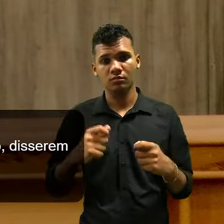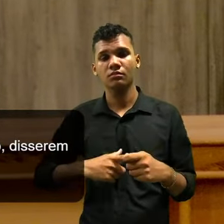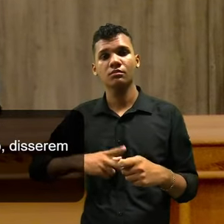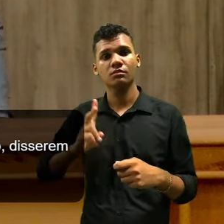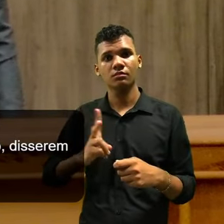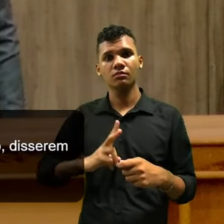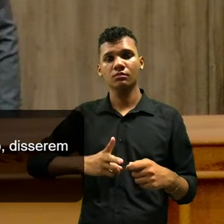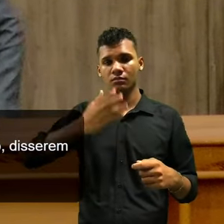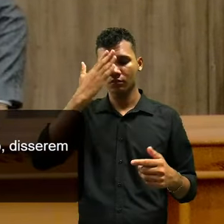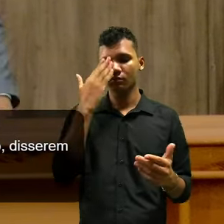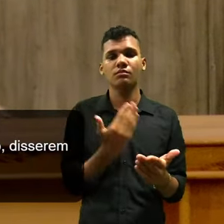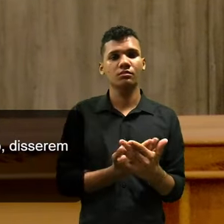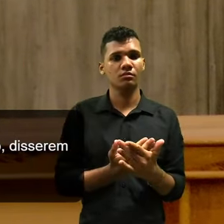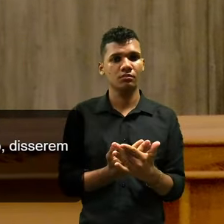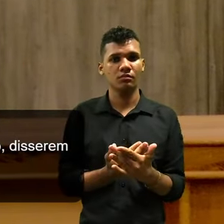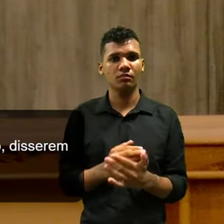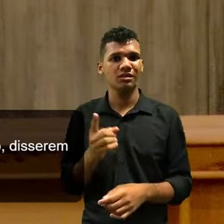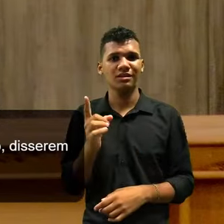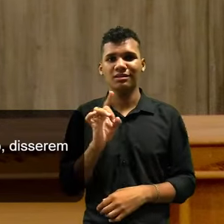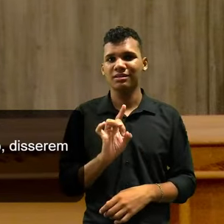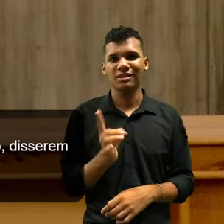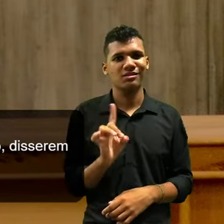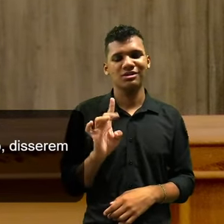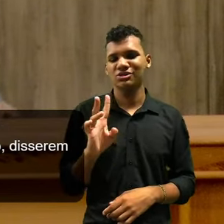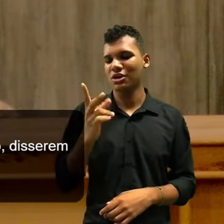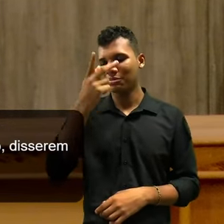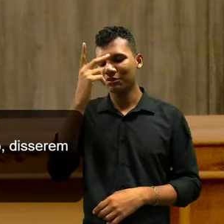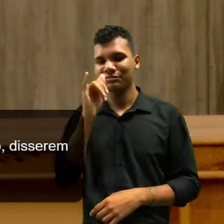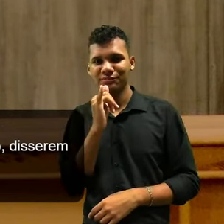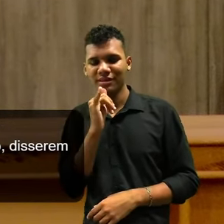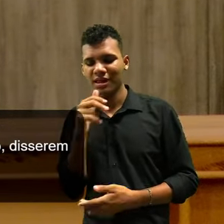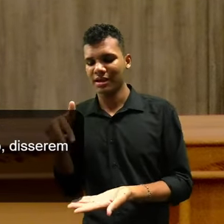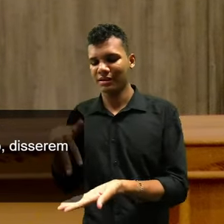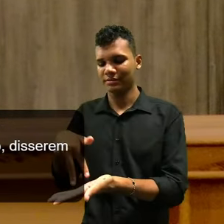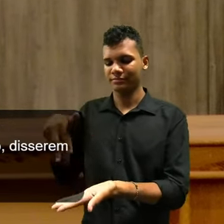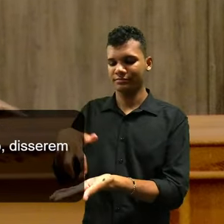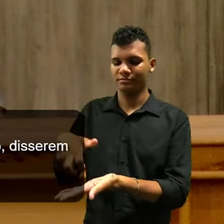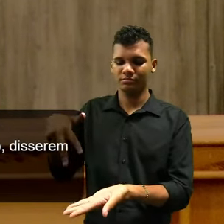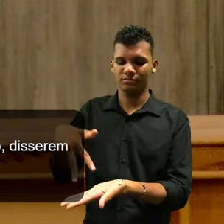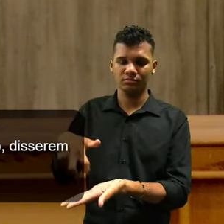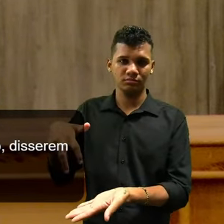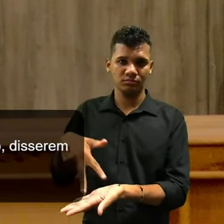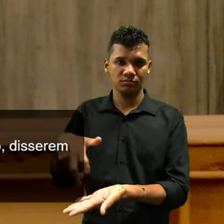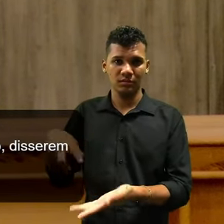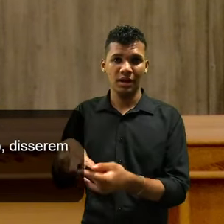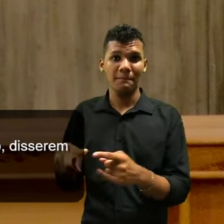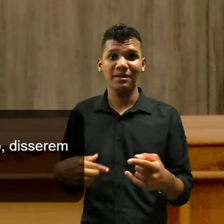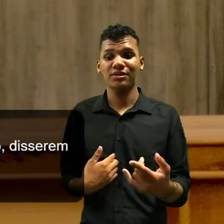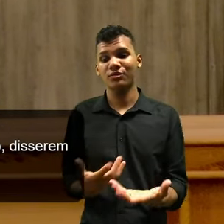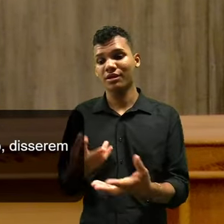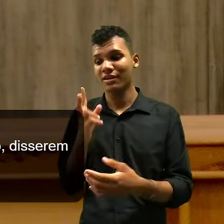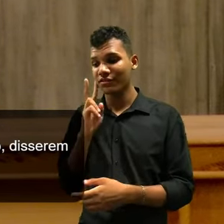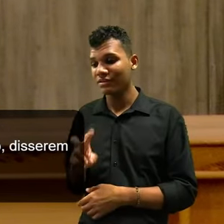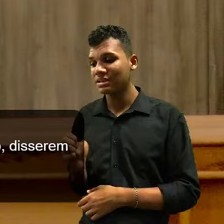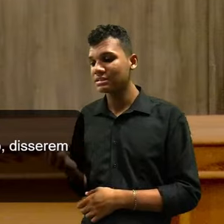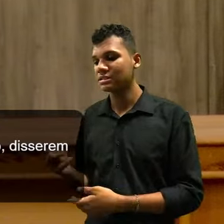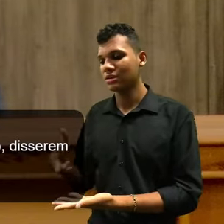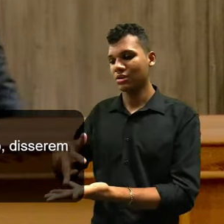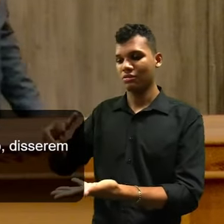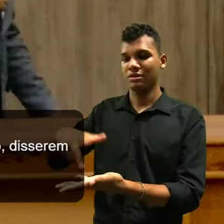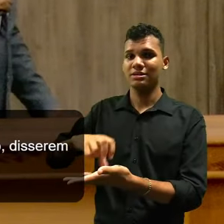crença não é só deixar o menino pular não eu quero ver se ele pula se bota ele dentro da corva